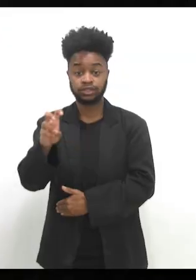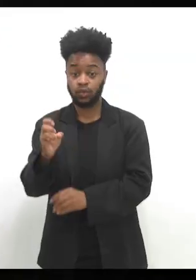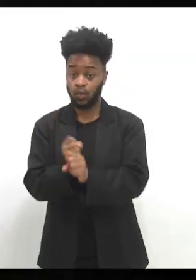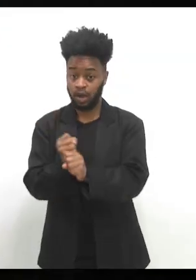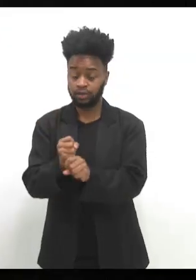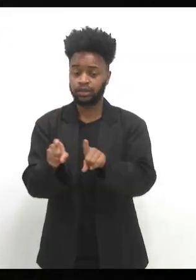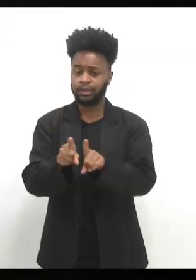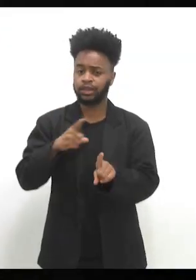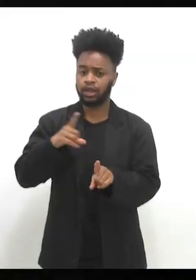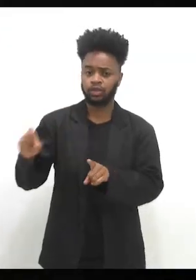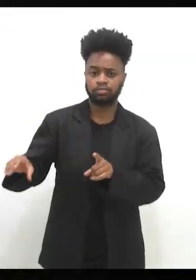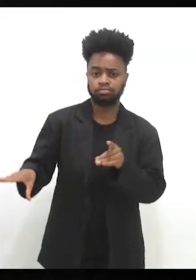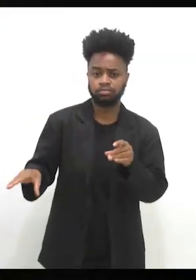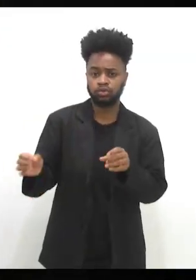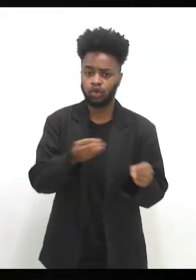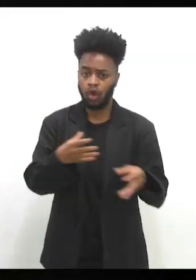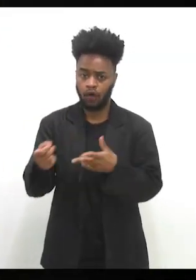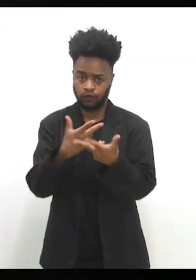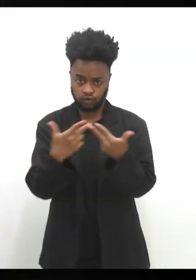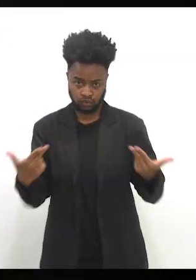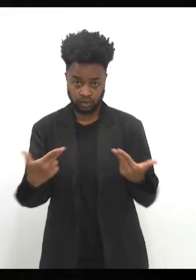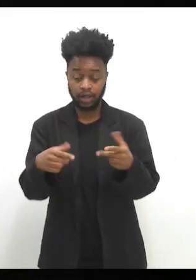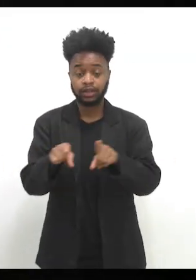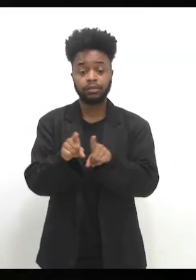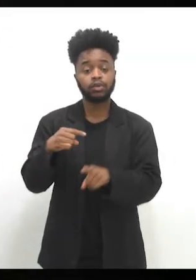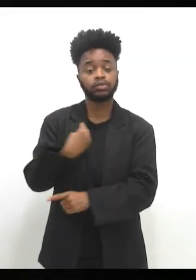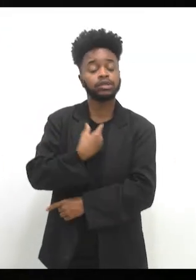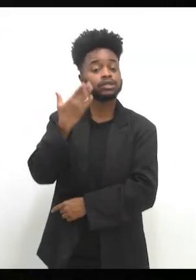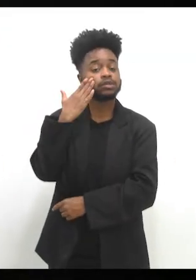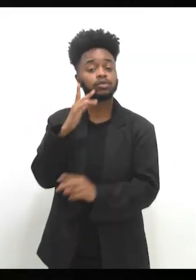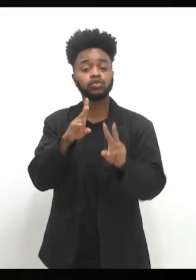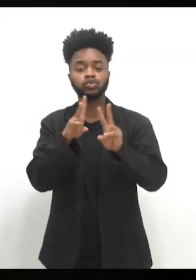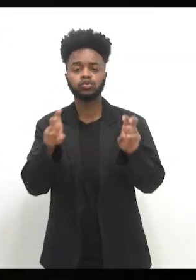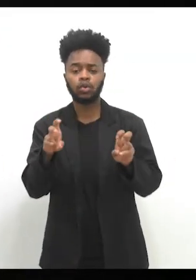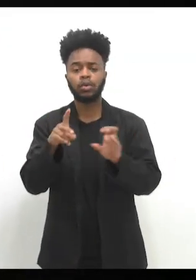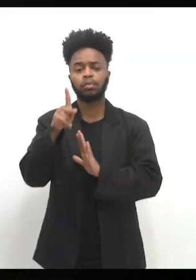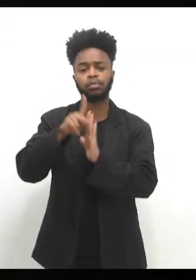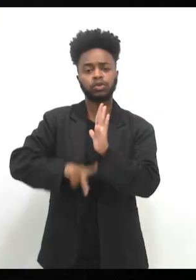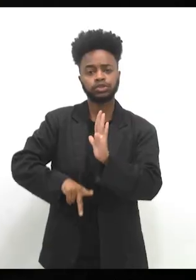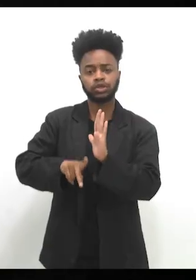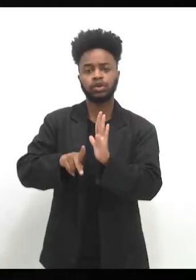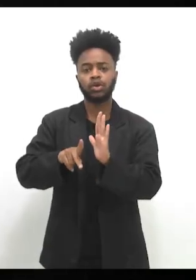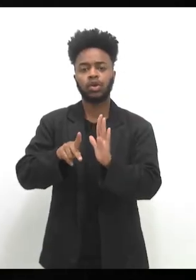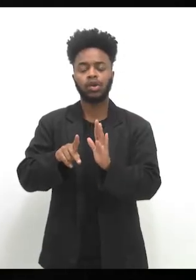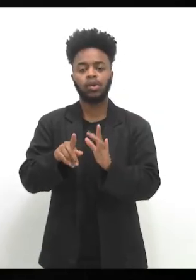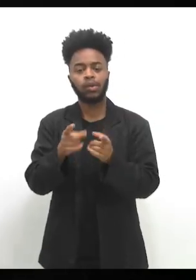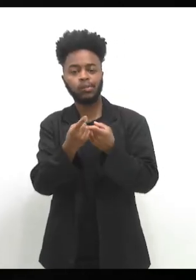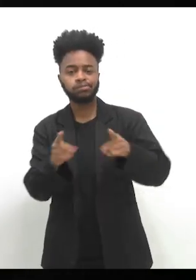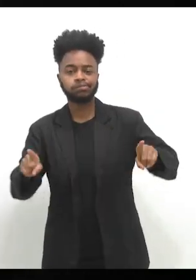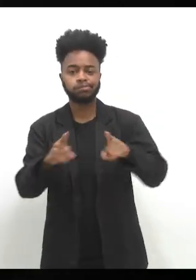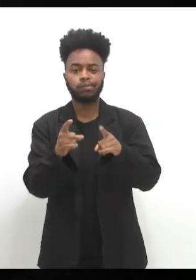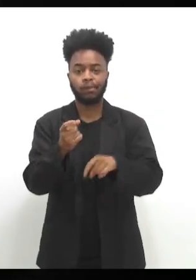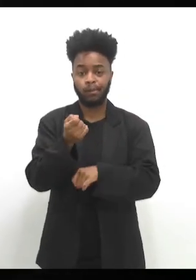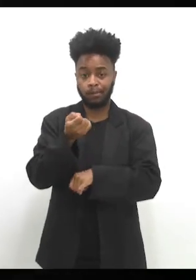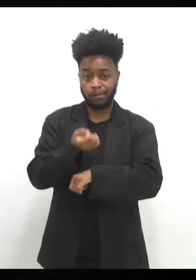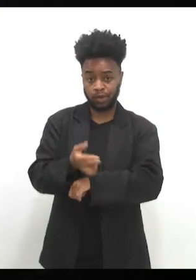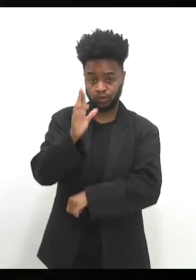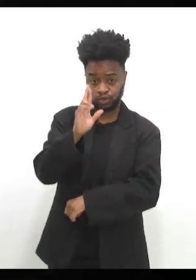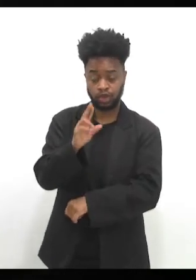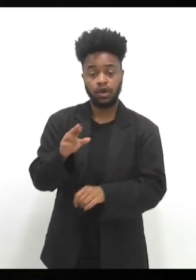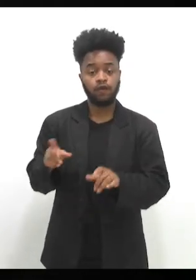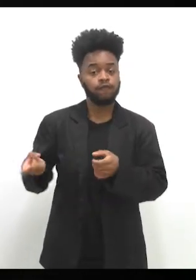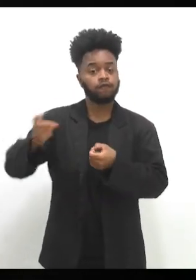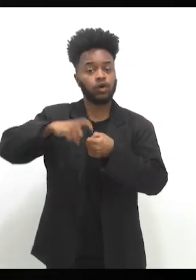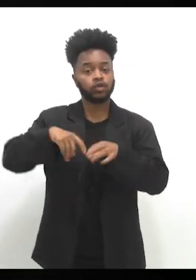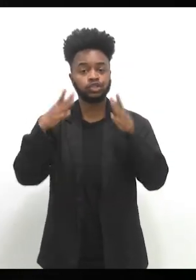anos e traz novidades? Vamos saber também sobre o bem-sucedido projeto Ópera do Meio-Dia, que retoma